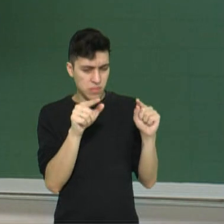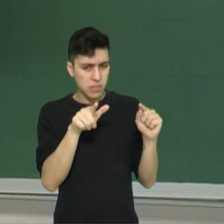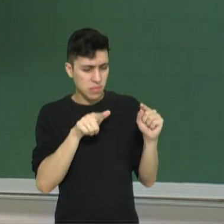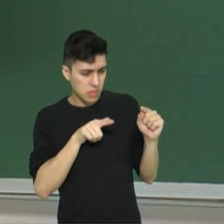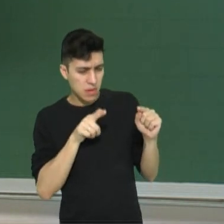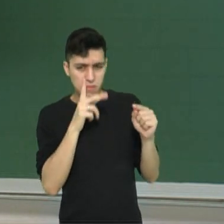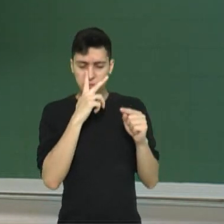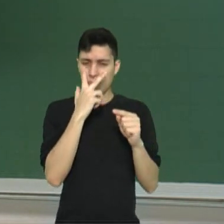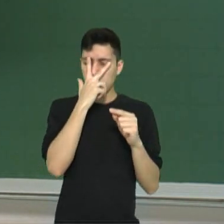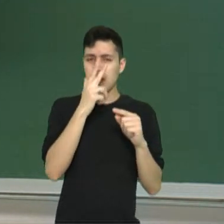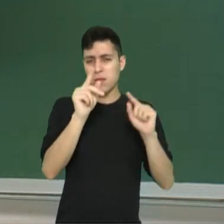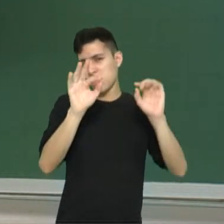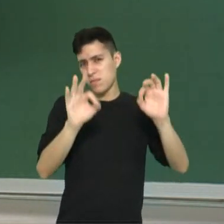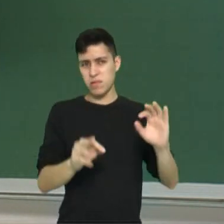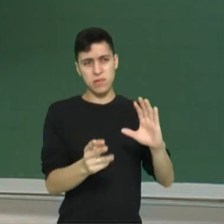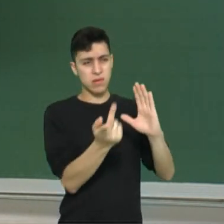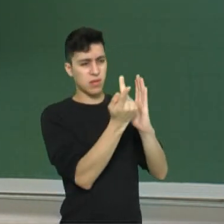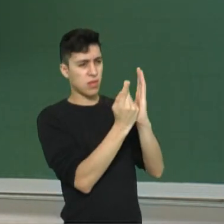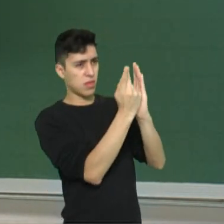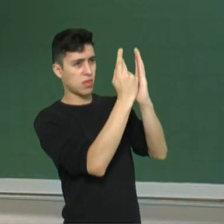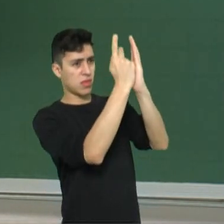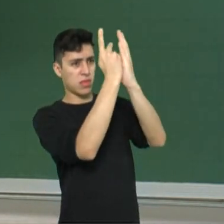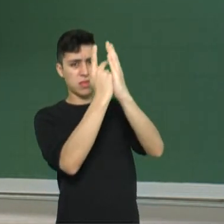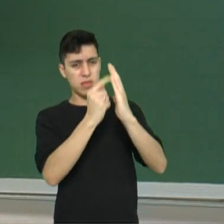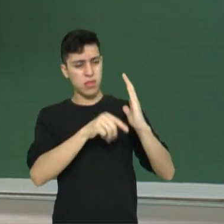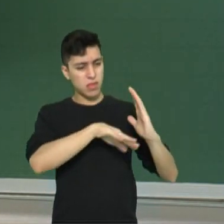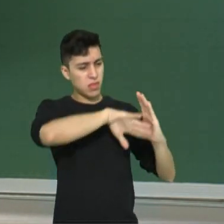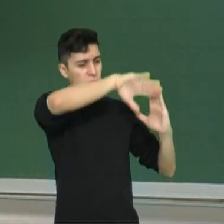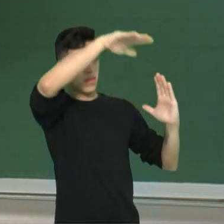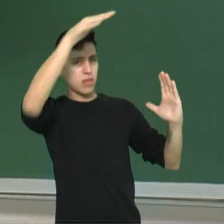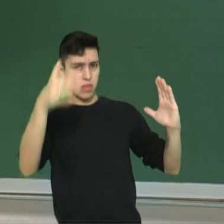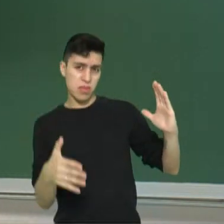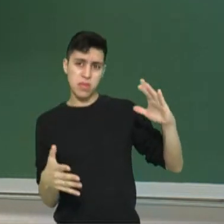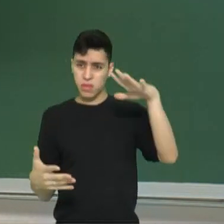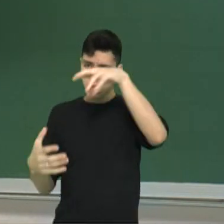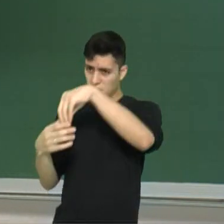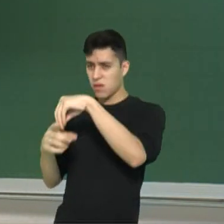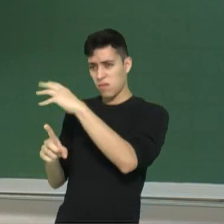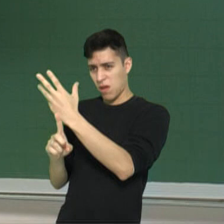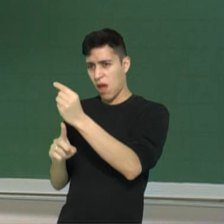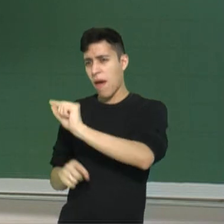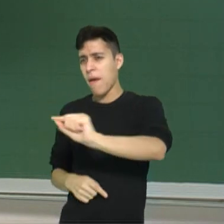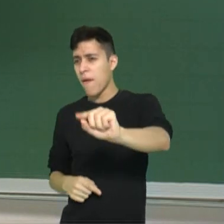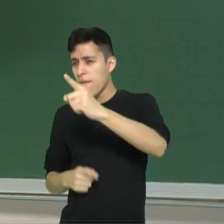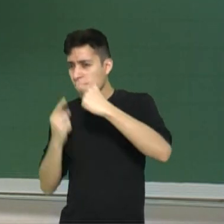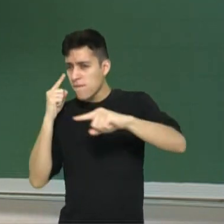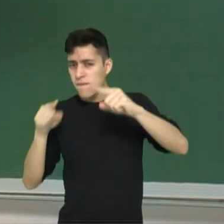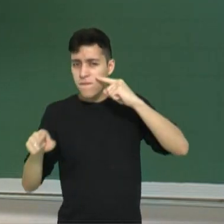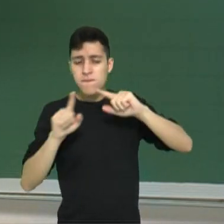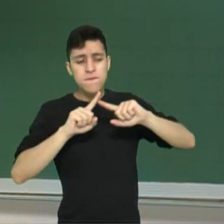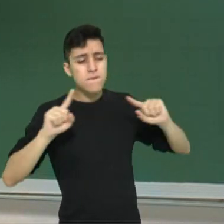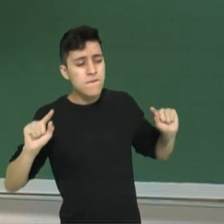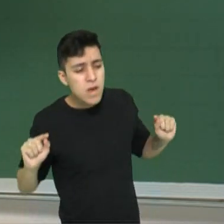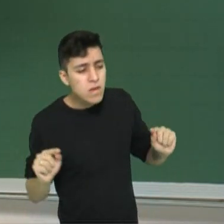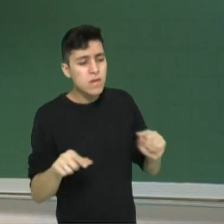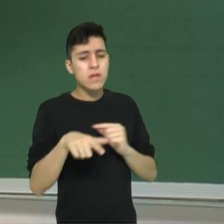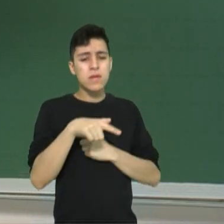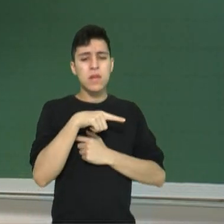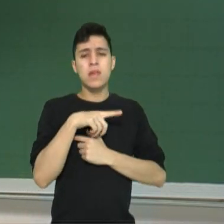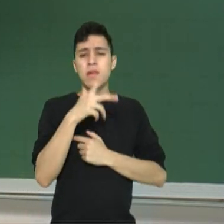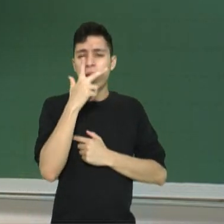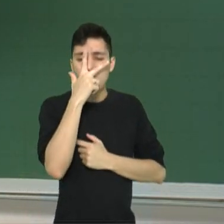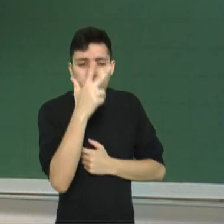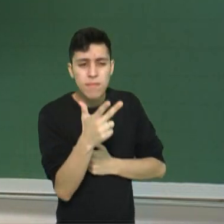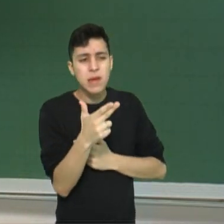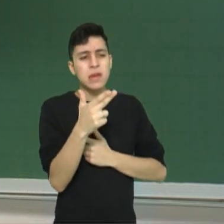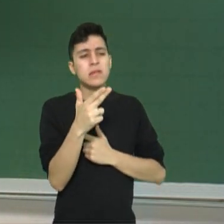seriam desenhos rupestres, alguma coisa que acaba aparecendo inclusive nas artes de alguns locais ali, mas você tem também toda a